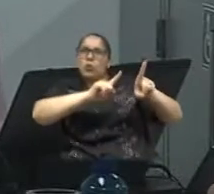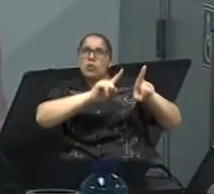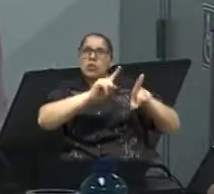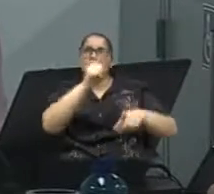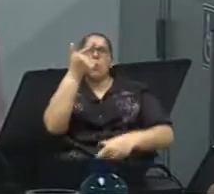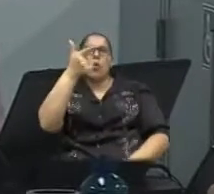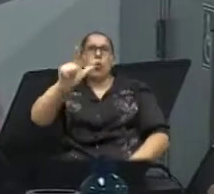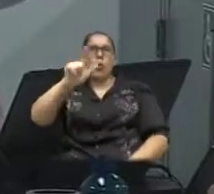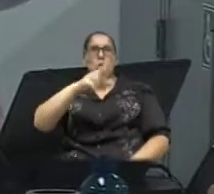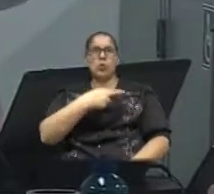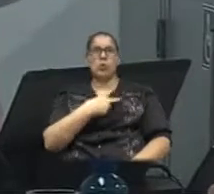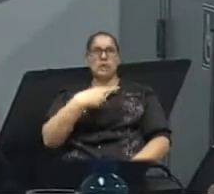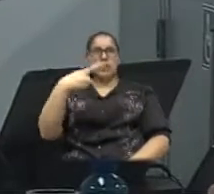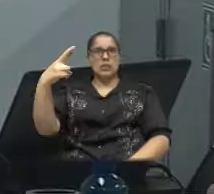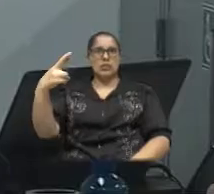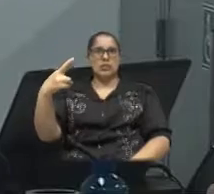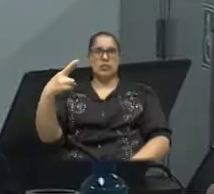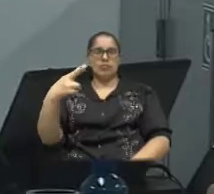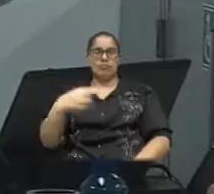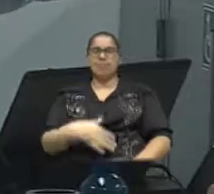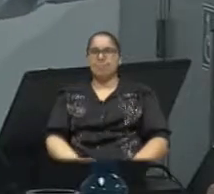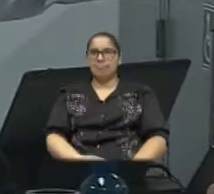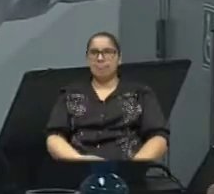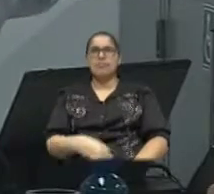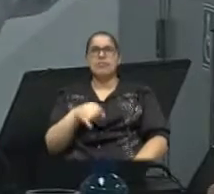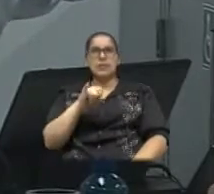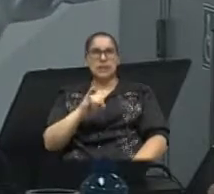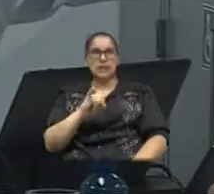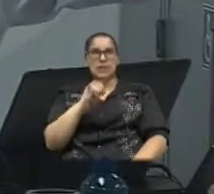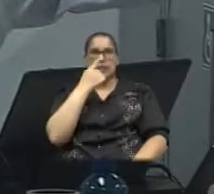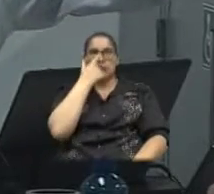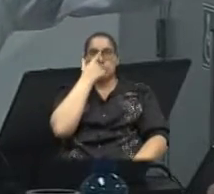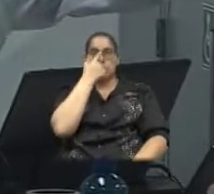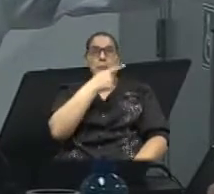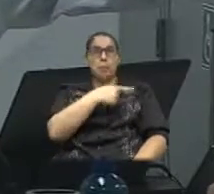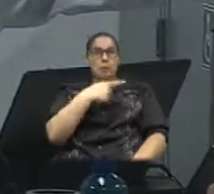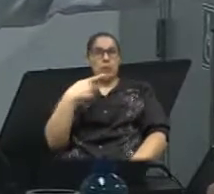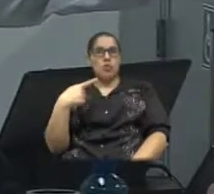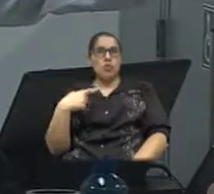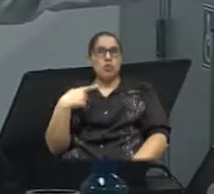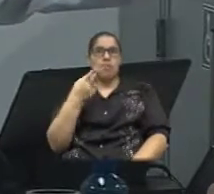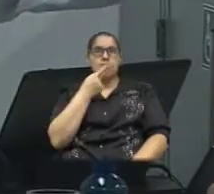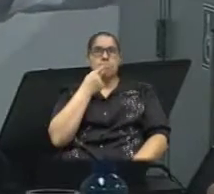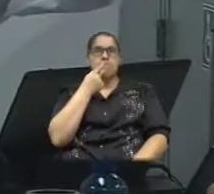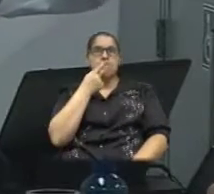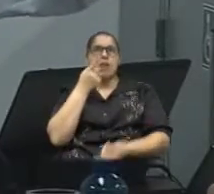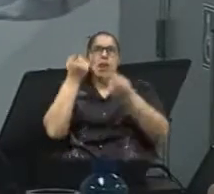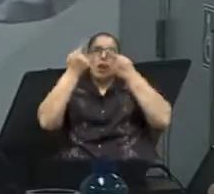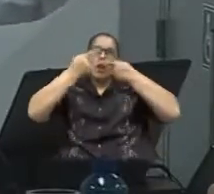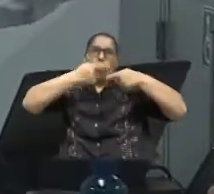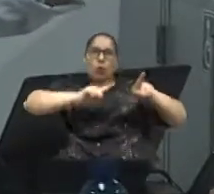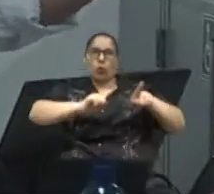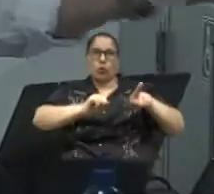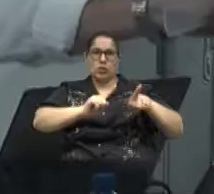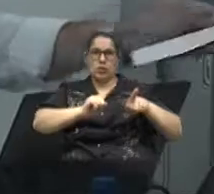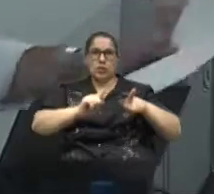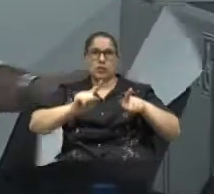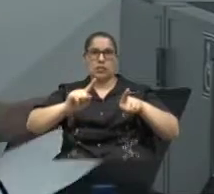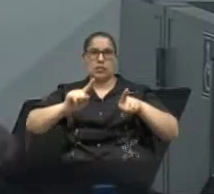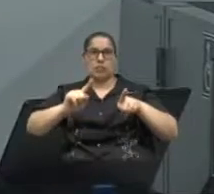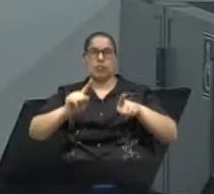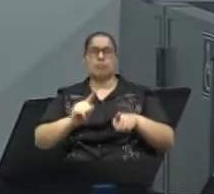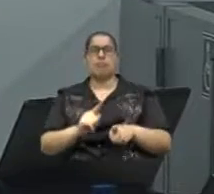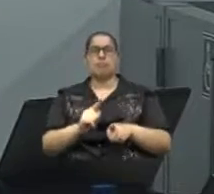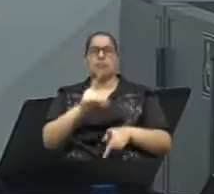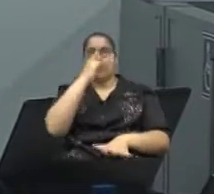Eu queria ver algum pastor falar alguma coisa, como já aconteceu e colocaram na mídia da Igreja Católica. A mídia cai de pau. Cai